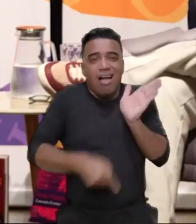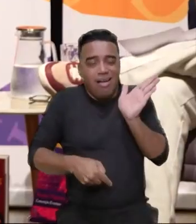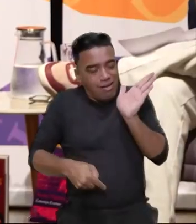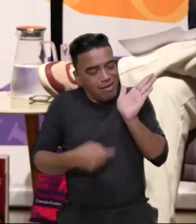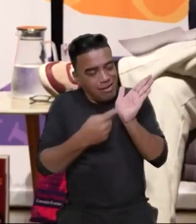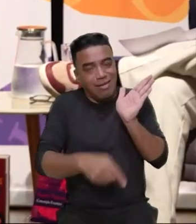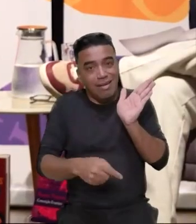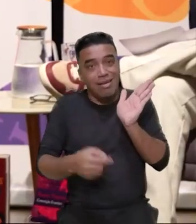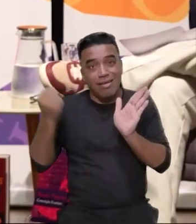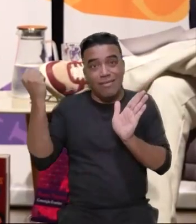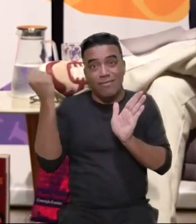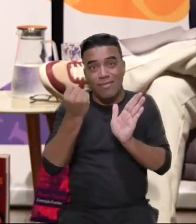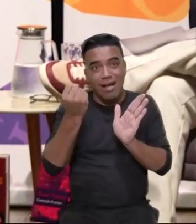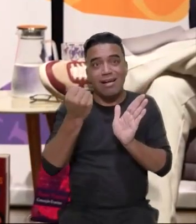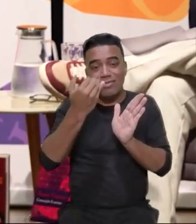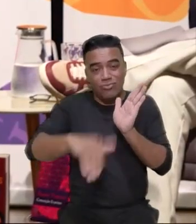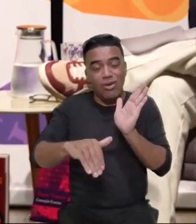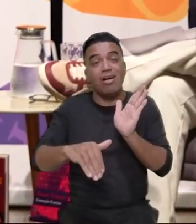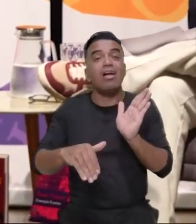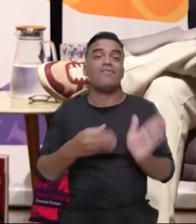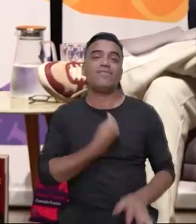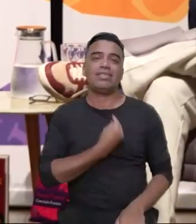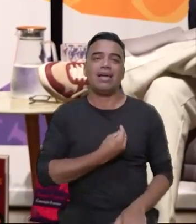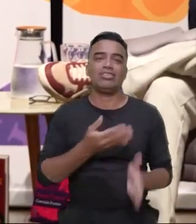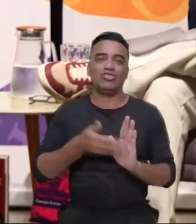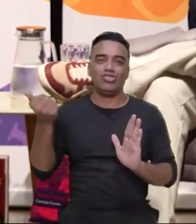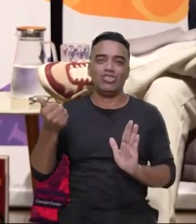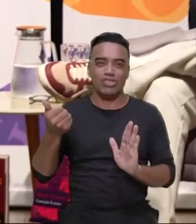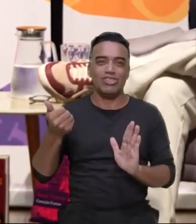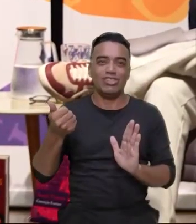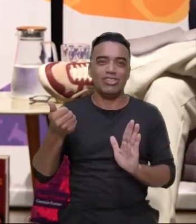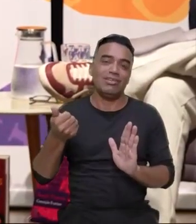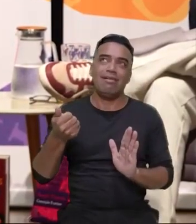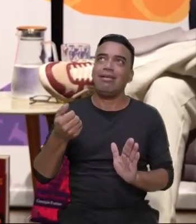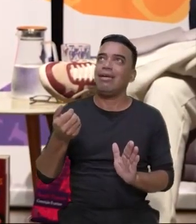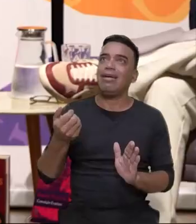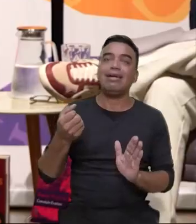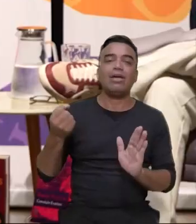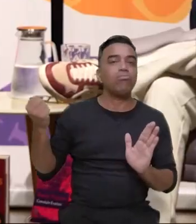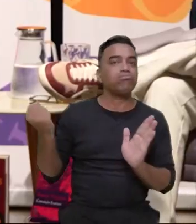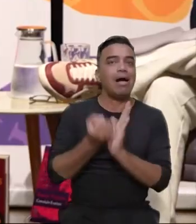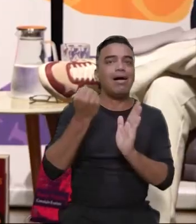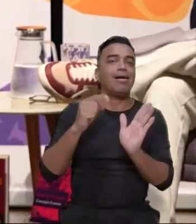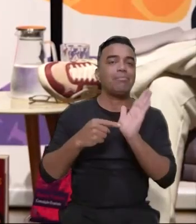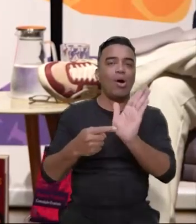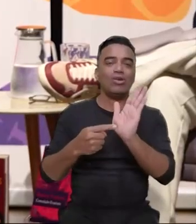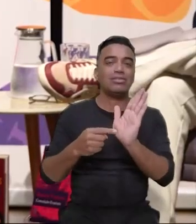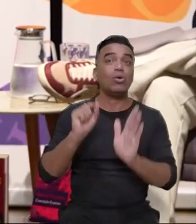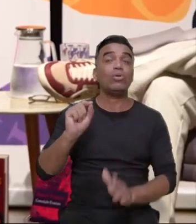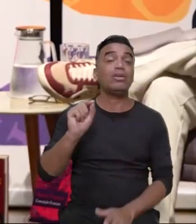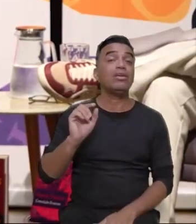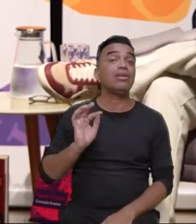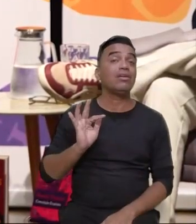diz: faca laser corta até a vida. Dano são sinais do